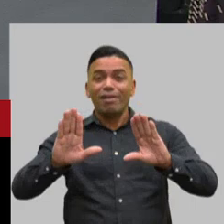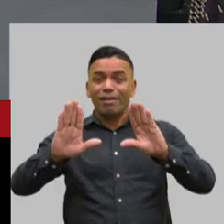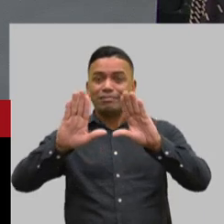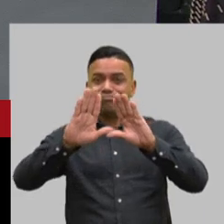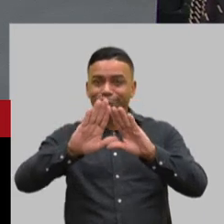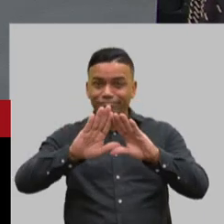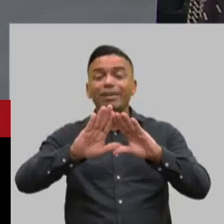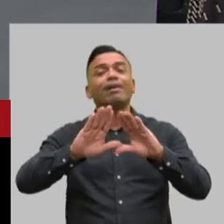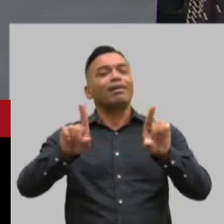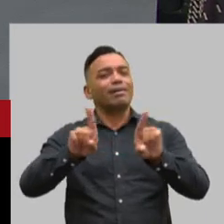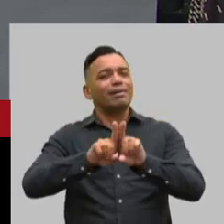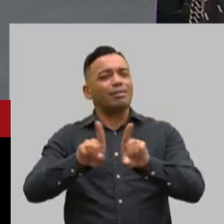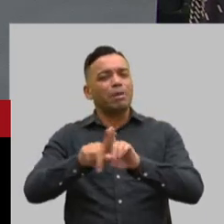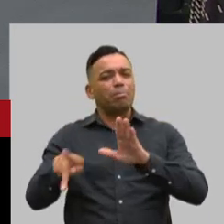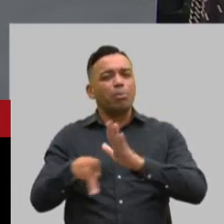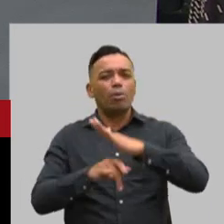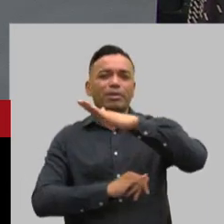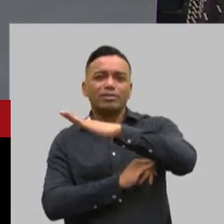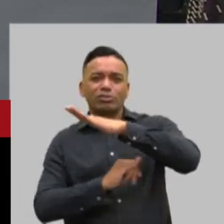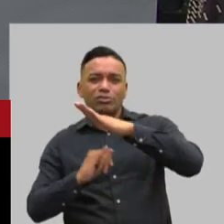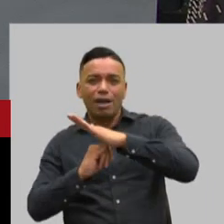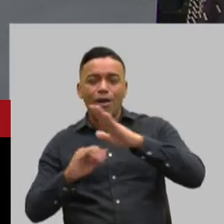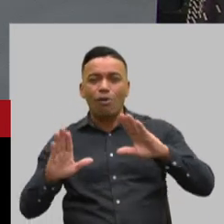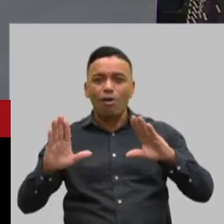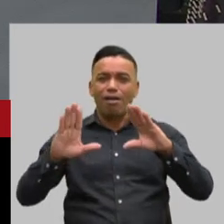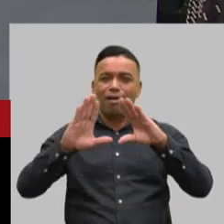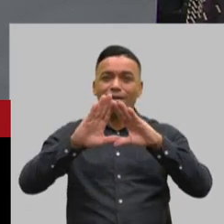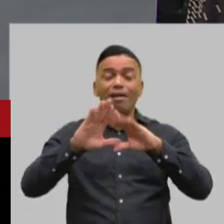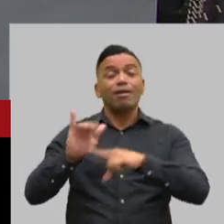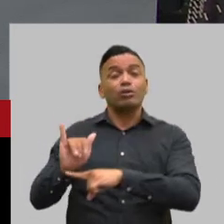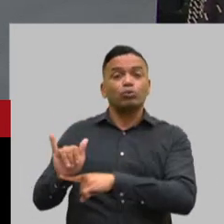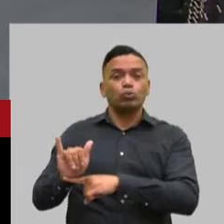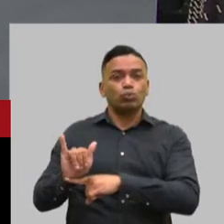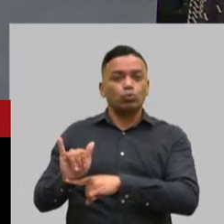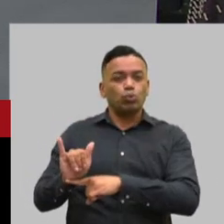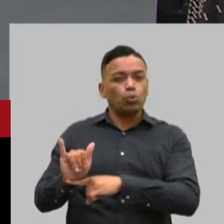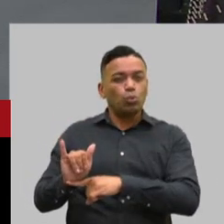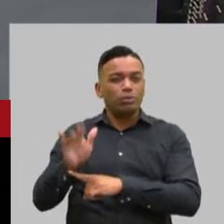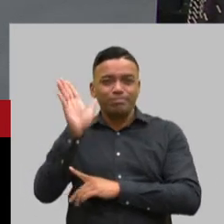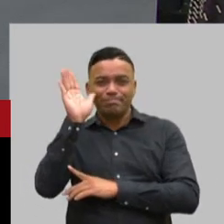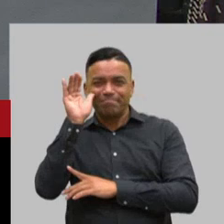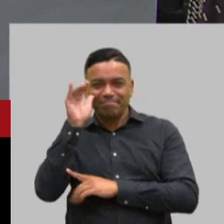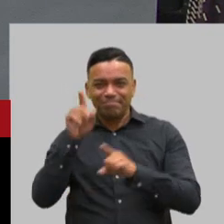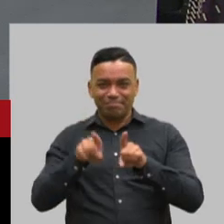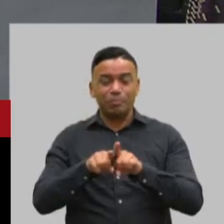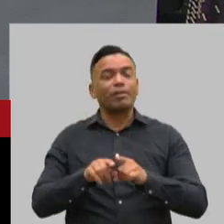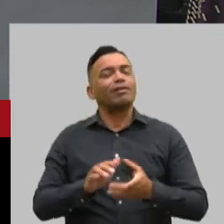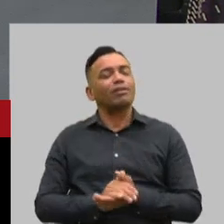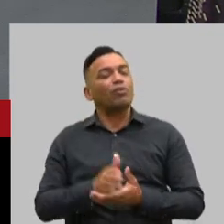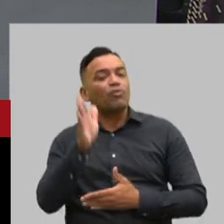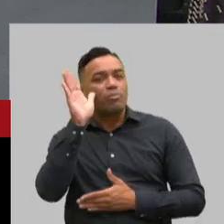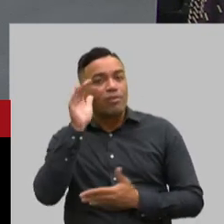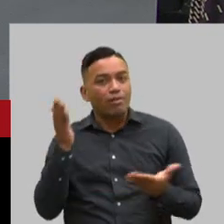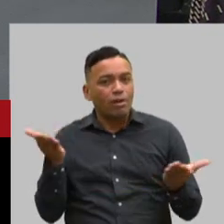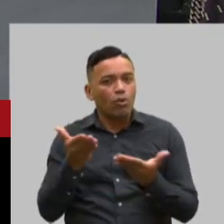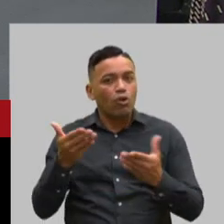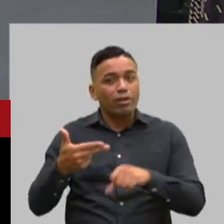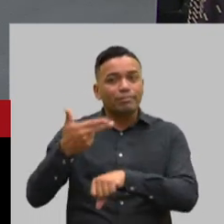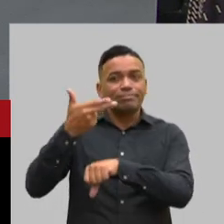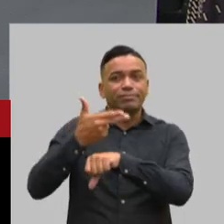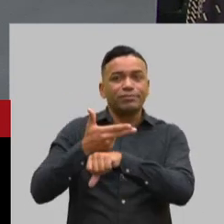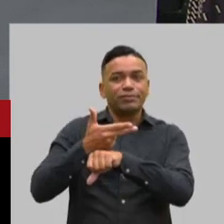pelo canal institucional da Assembleia no YouTube. Senhoras e senhores, assistiremos agora a um vídeo